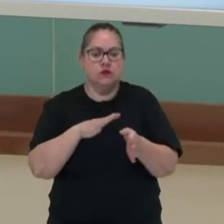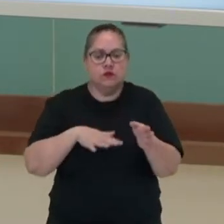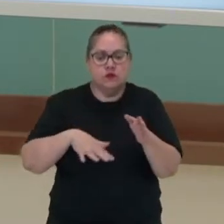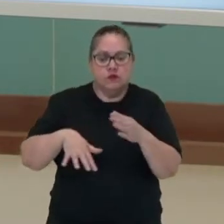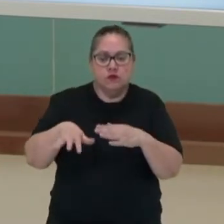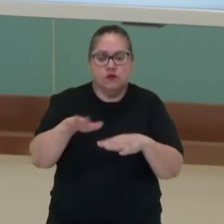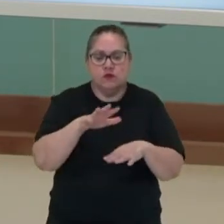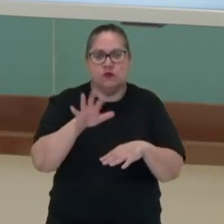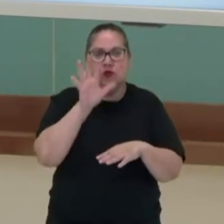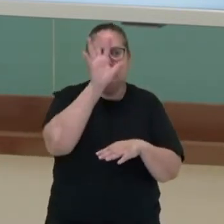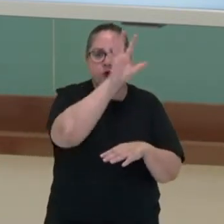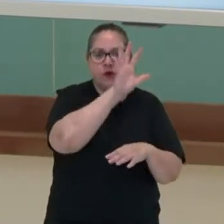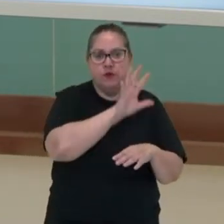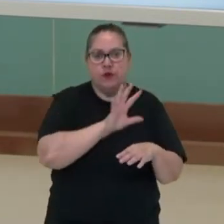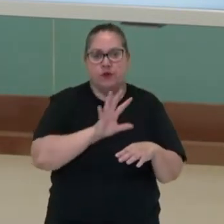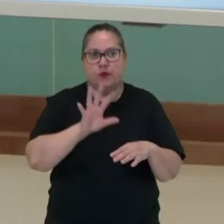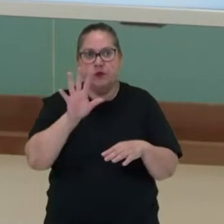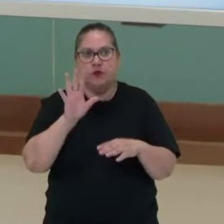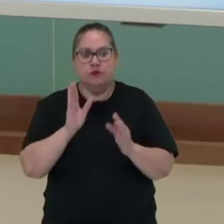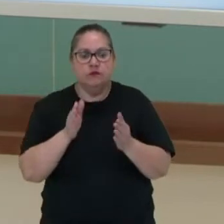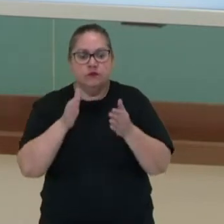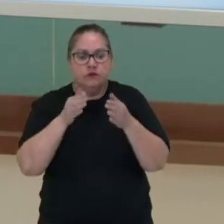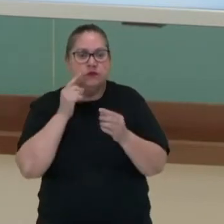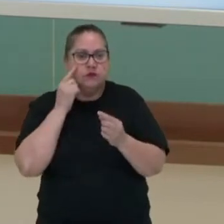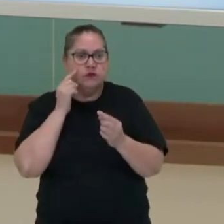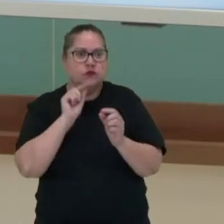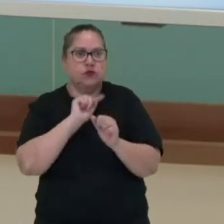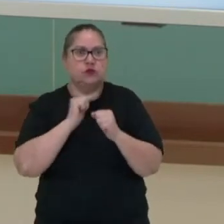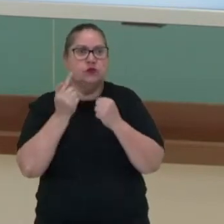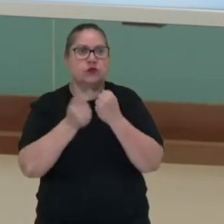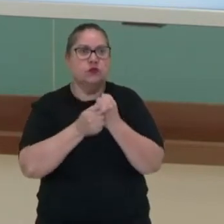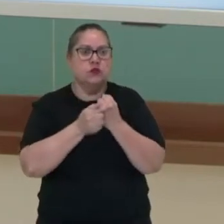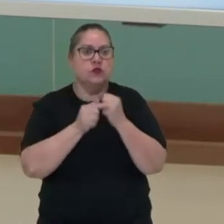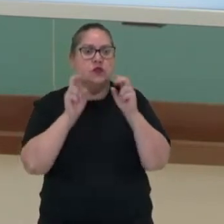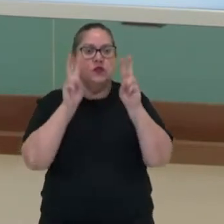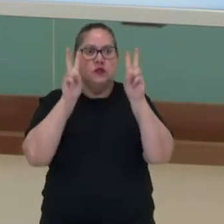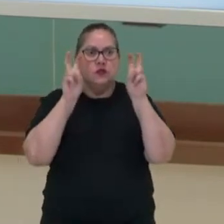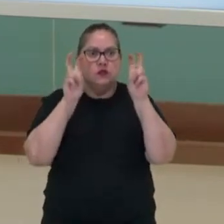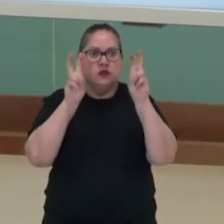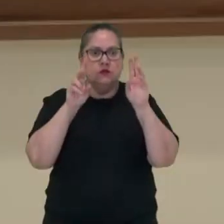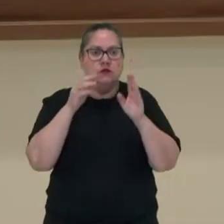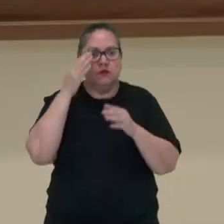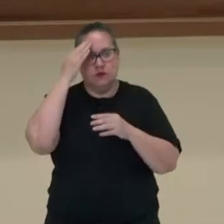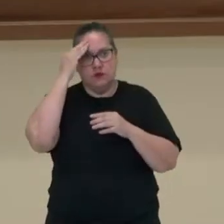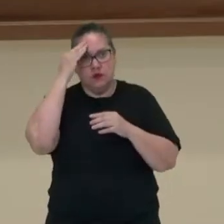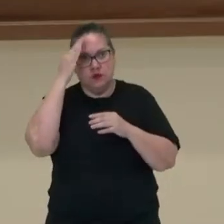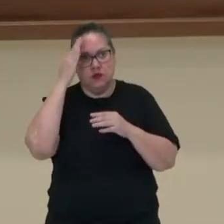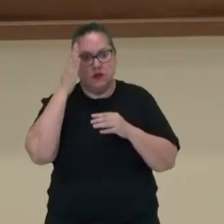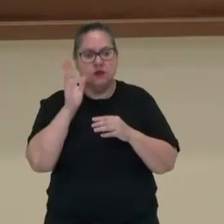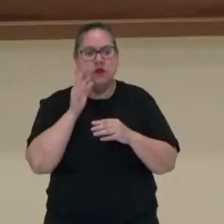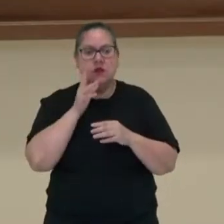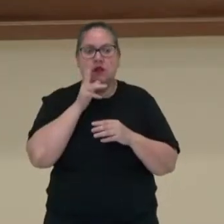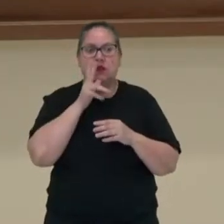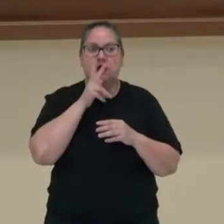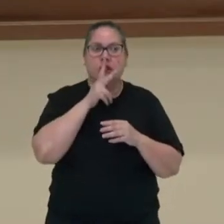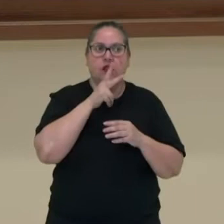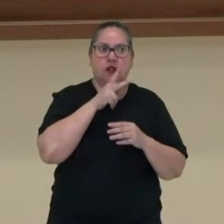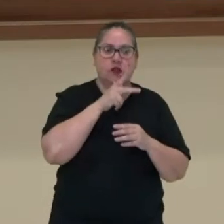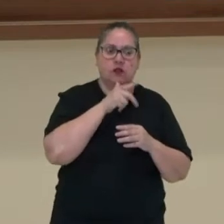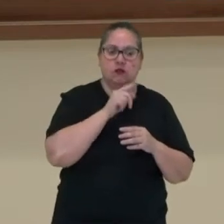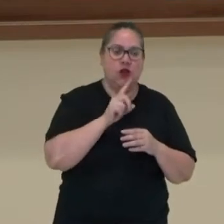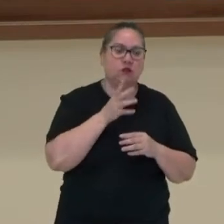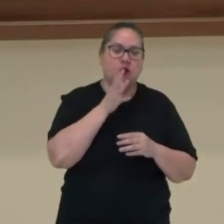do espaço geográfico, foco da análise da geografia. Essa temática, então, deve ser entendida com algo lento, mas